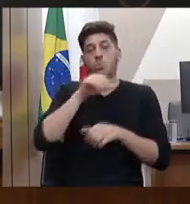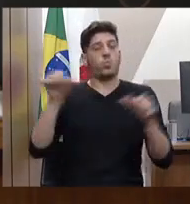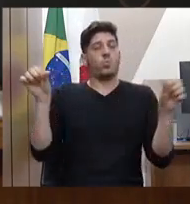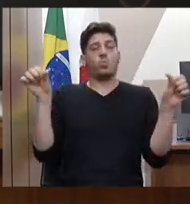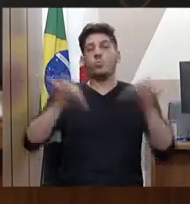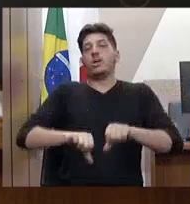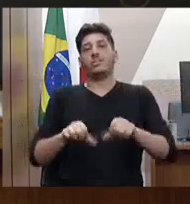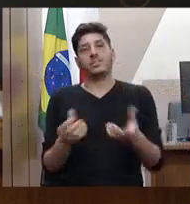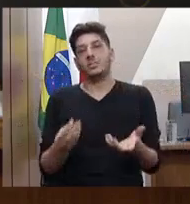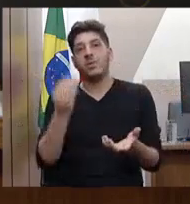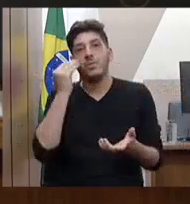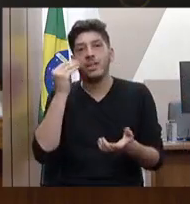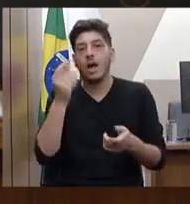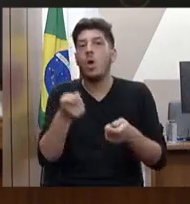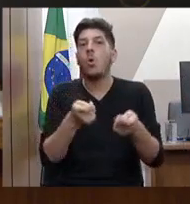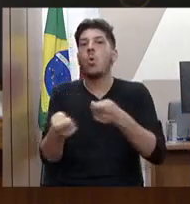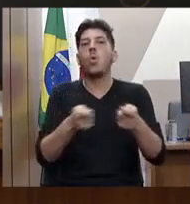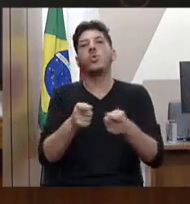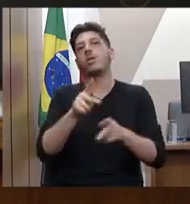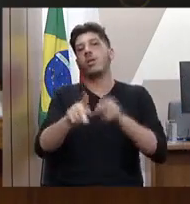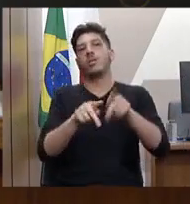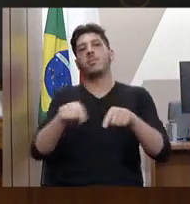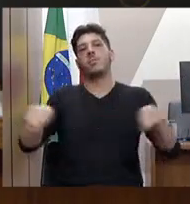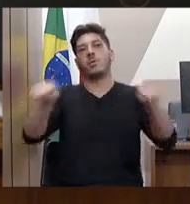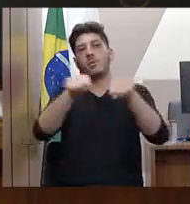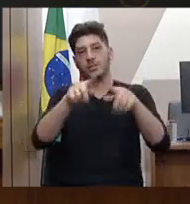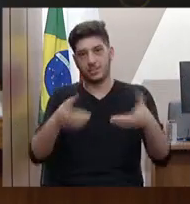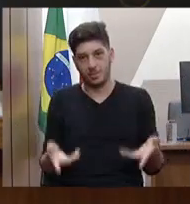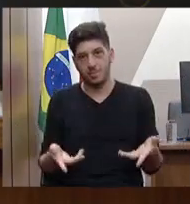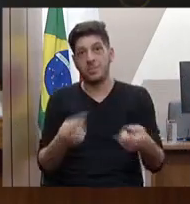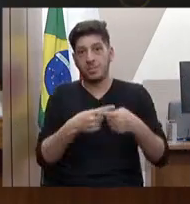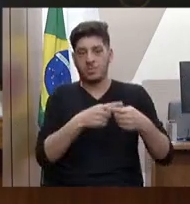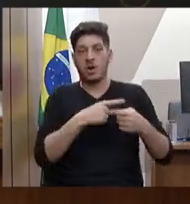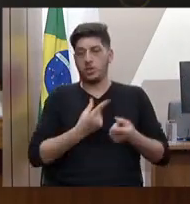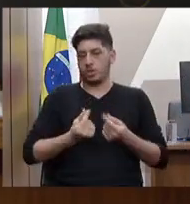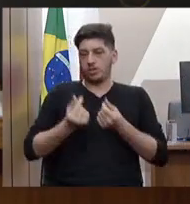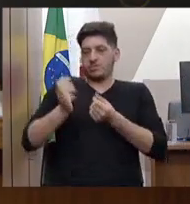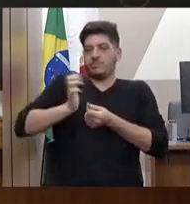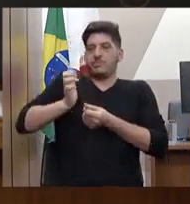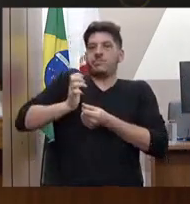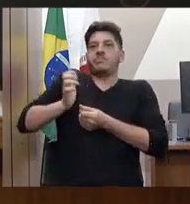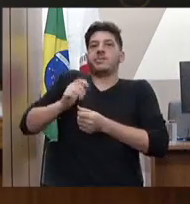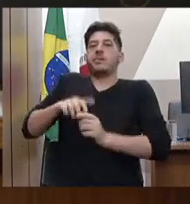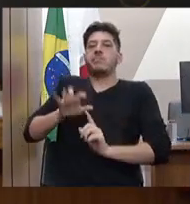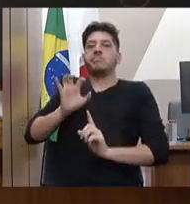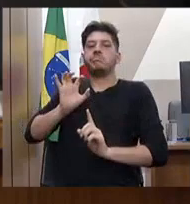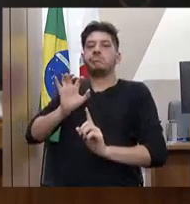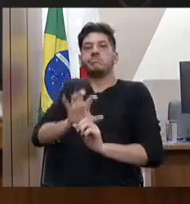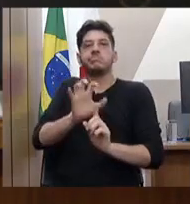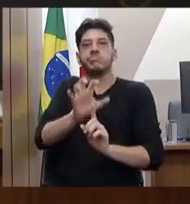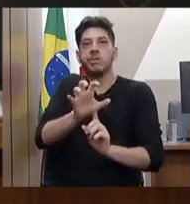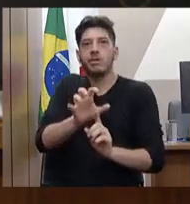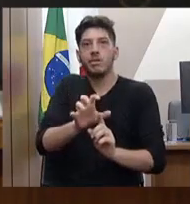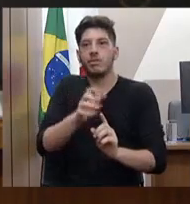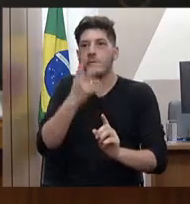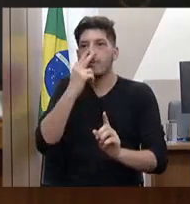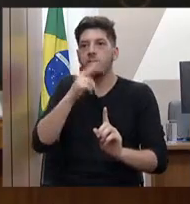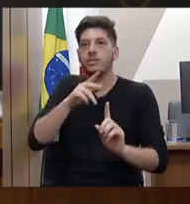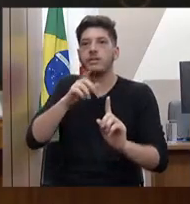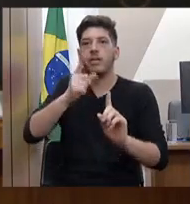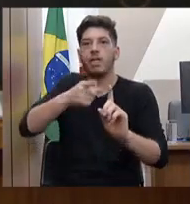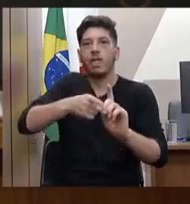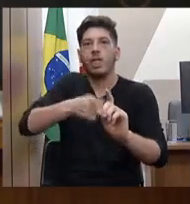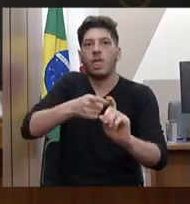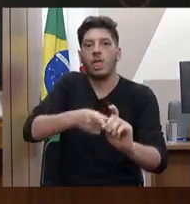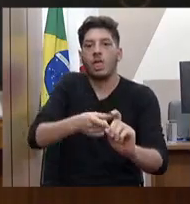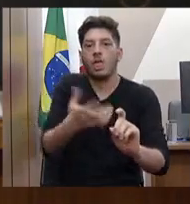de utilizar do poderia econômico para submeter o trabalhador a vontade do empregado